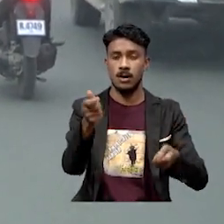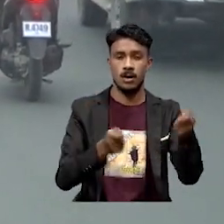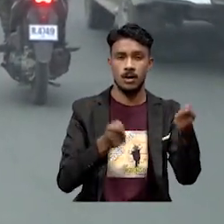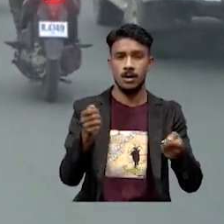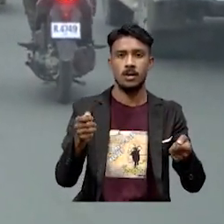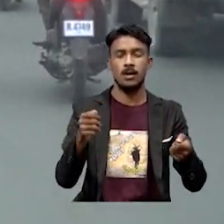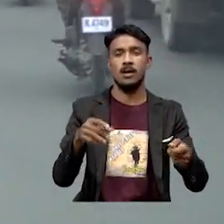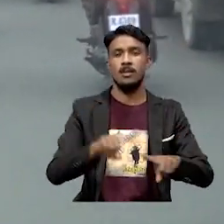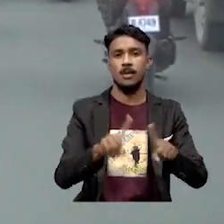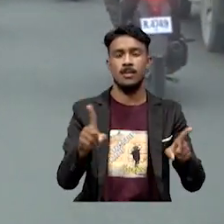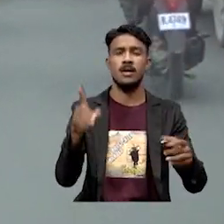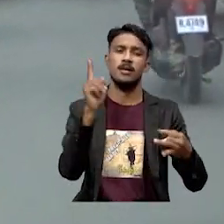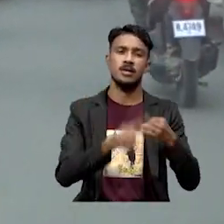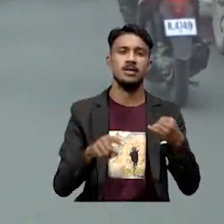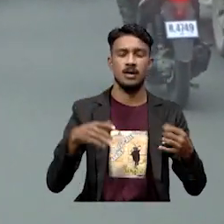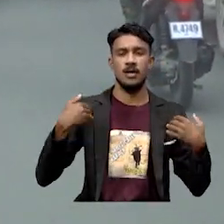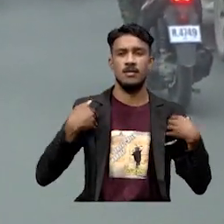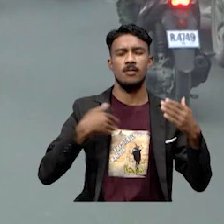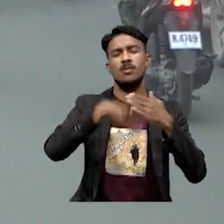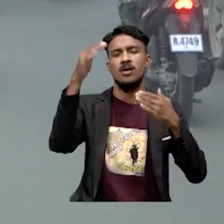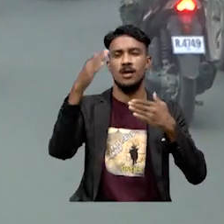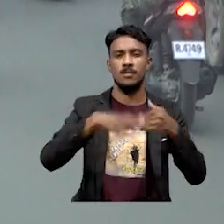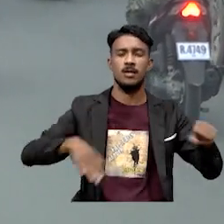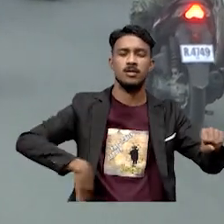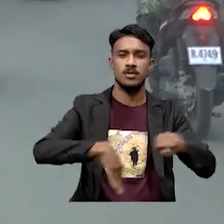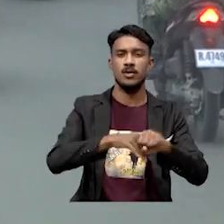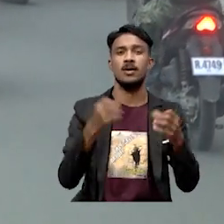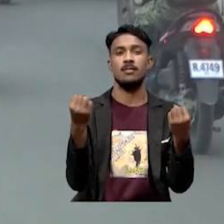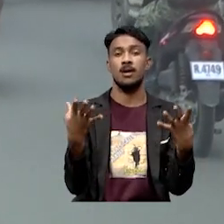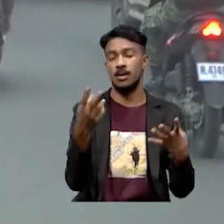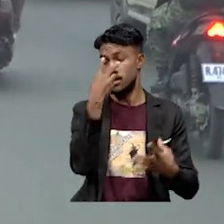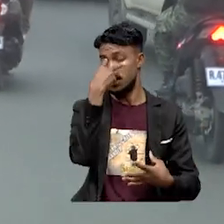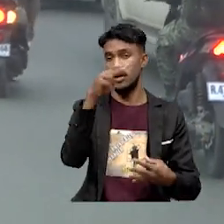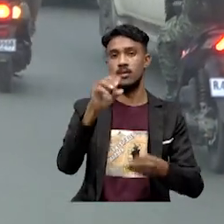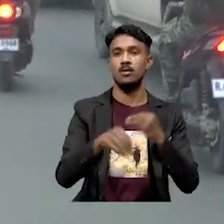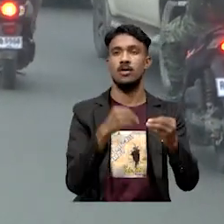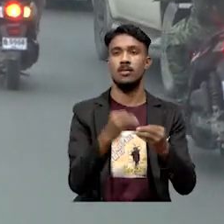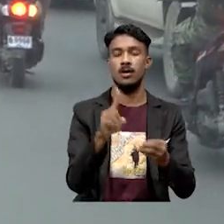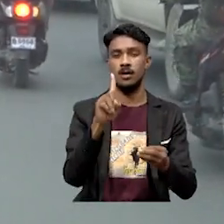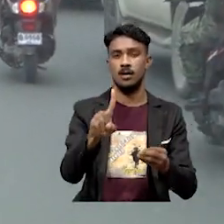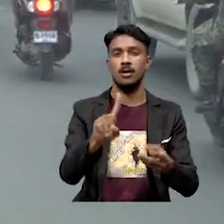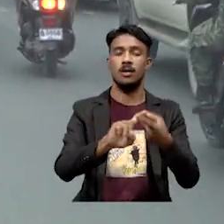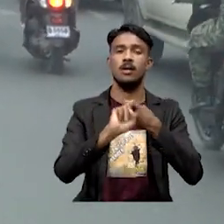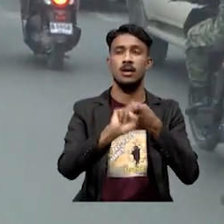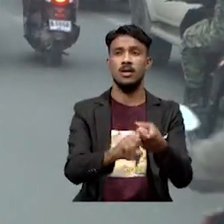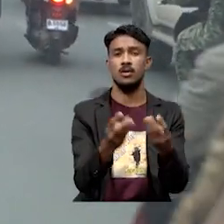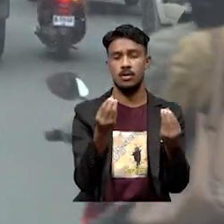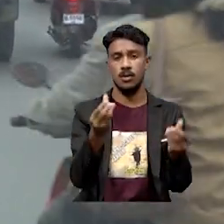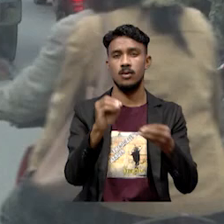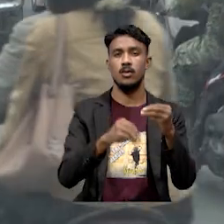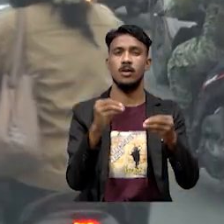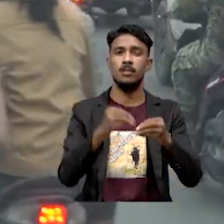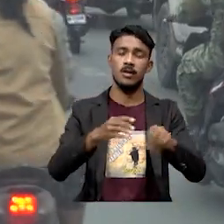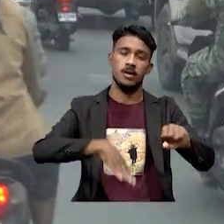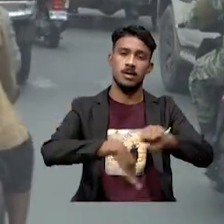cusmai, problema e tare desastre barbara. Tane mac be, hare ba assunto sinane, ao ligat, liga o etu ambabe, acidente